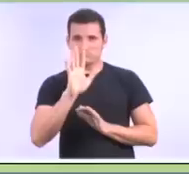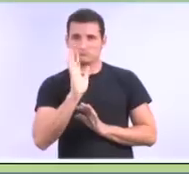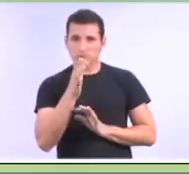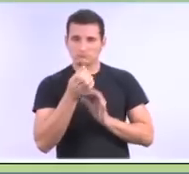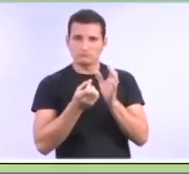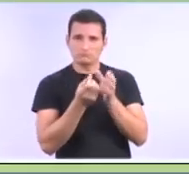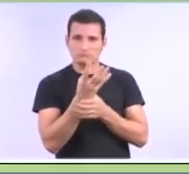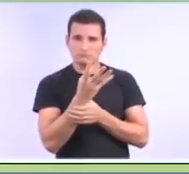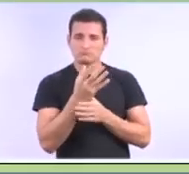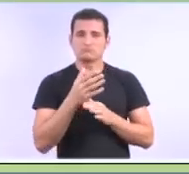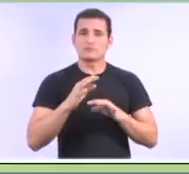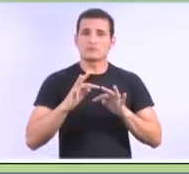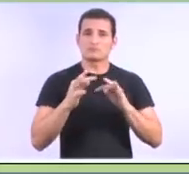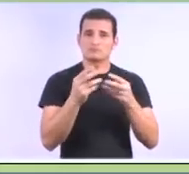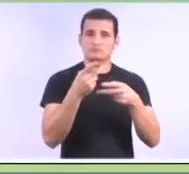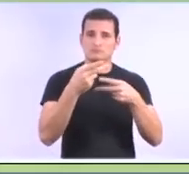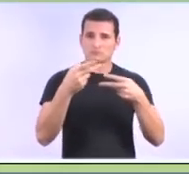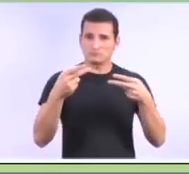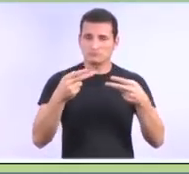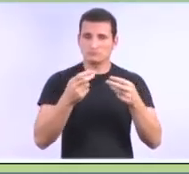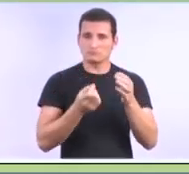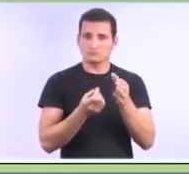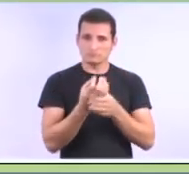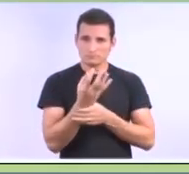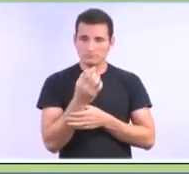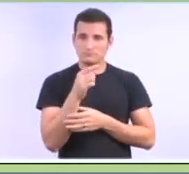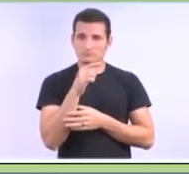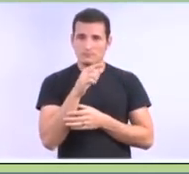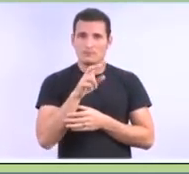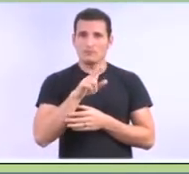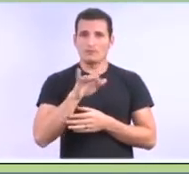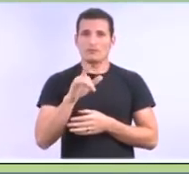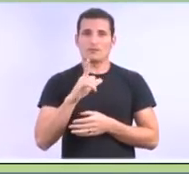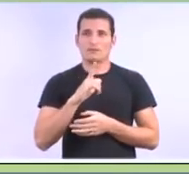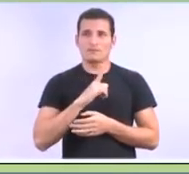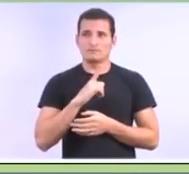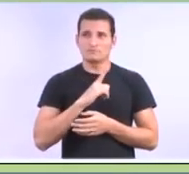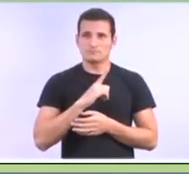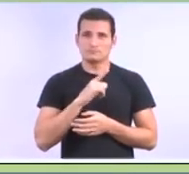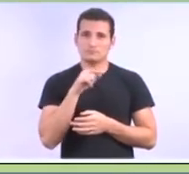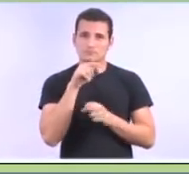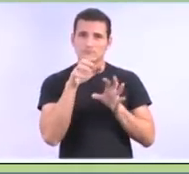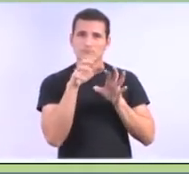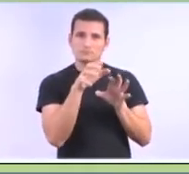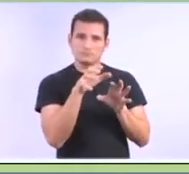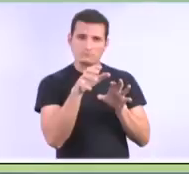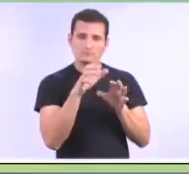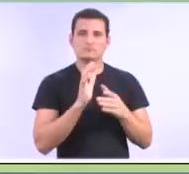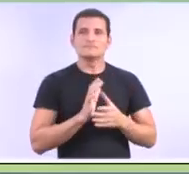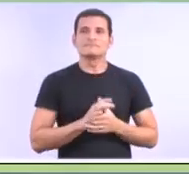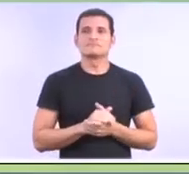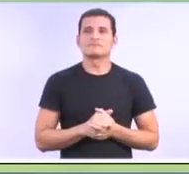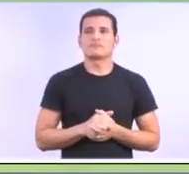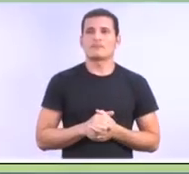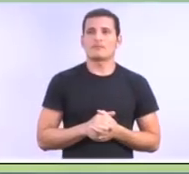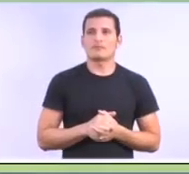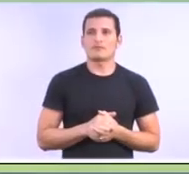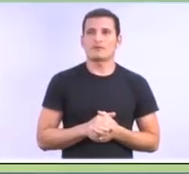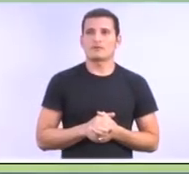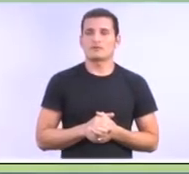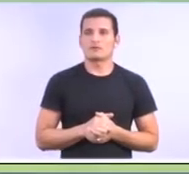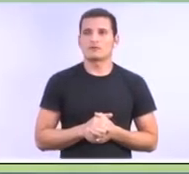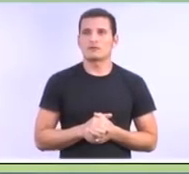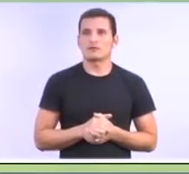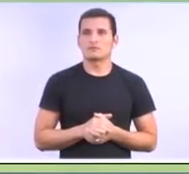classe, todos os objetos criados a partir delas vão conter essa característica. O legal é